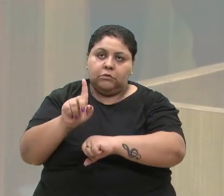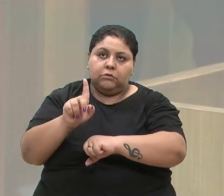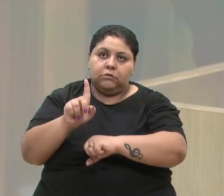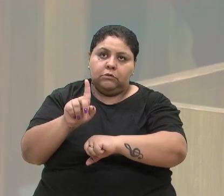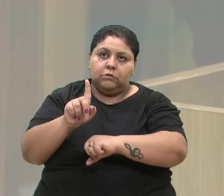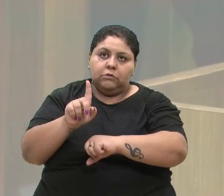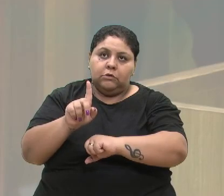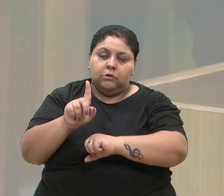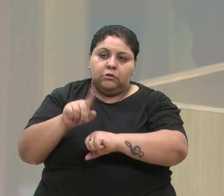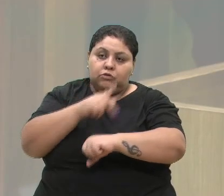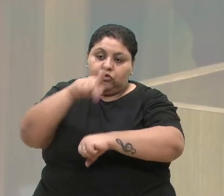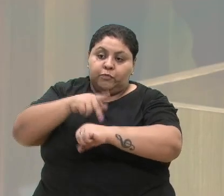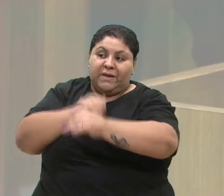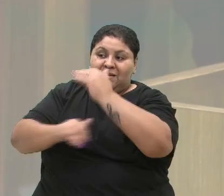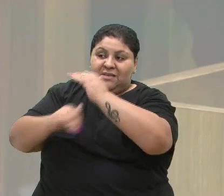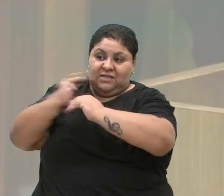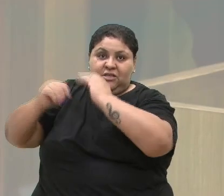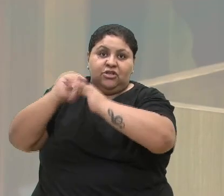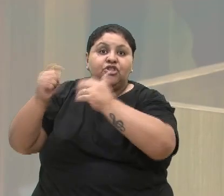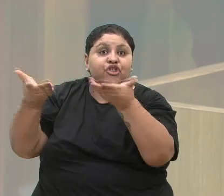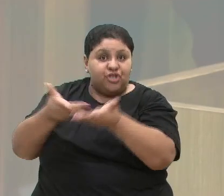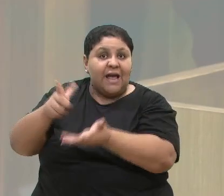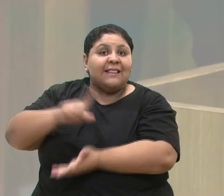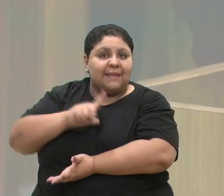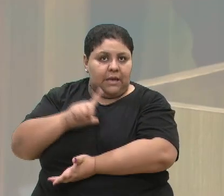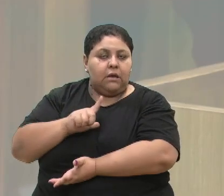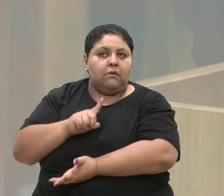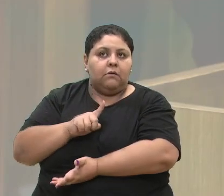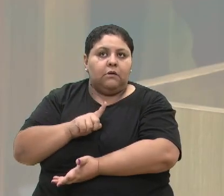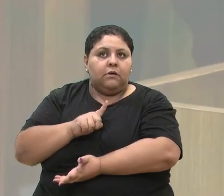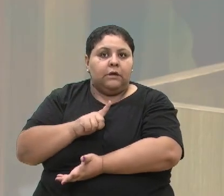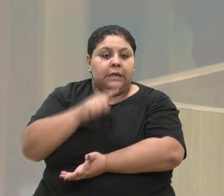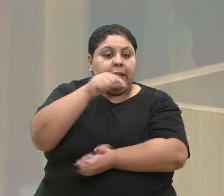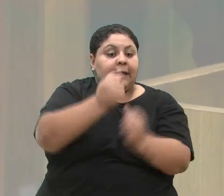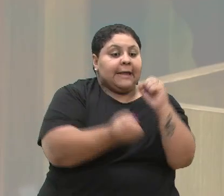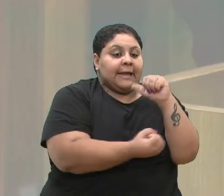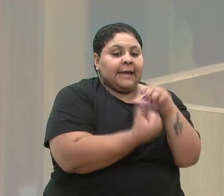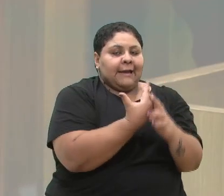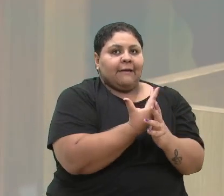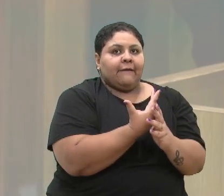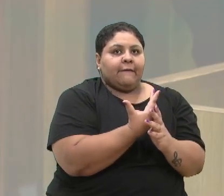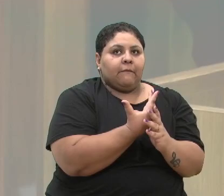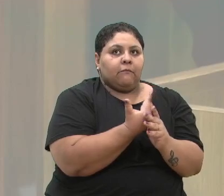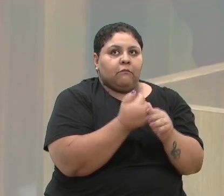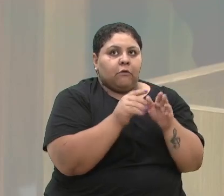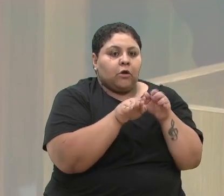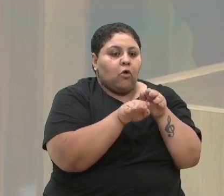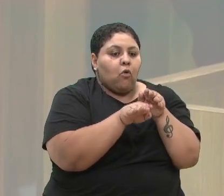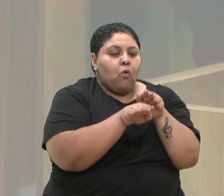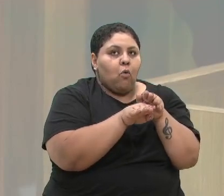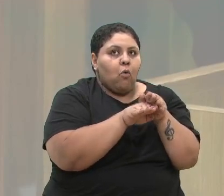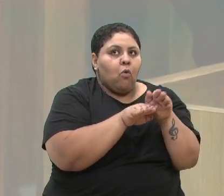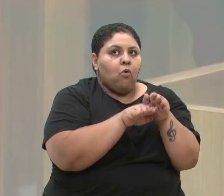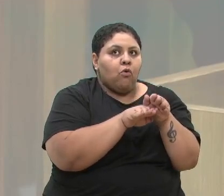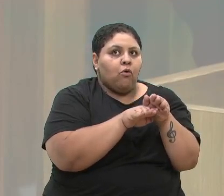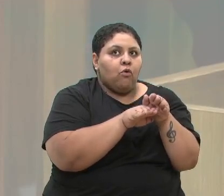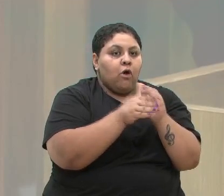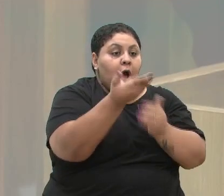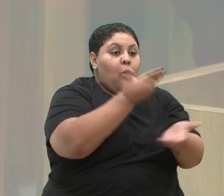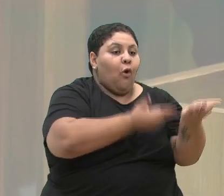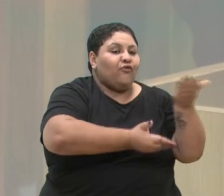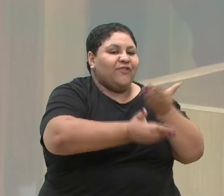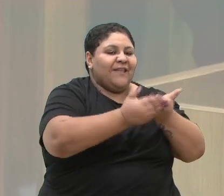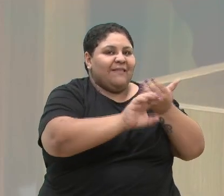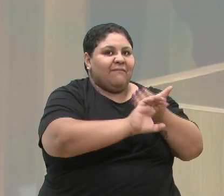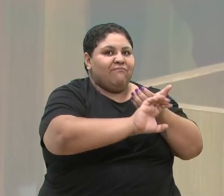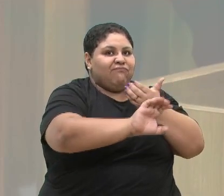dizem desenvolvidos, isso já funciona. Que é a consulta online. A consulta,